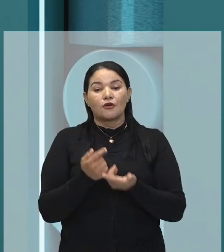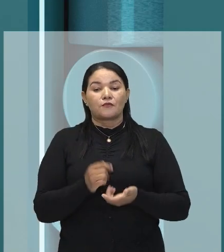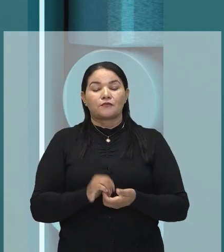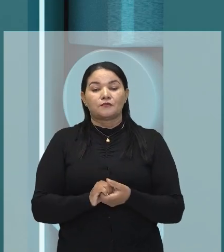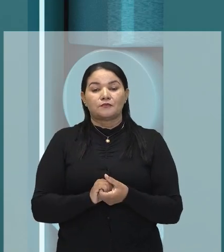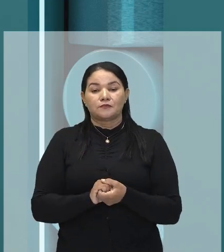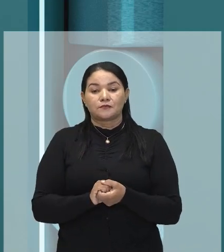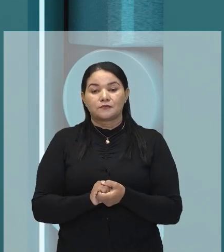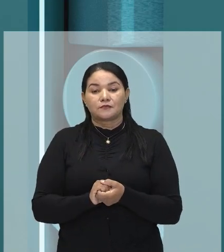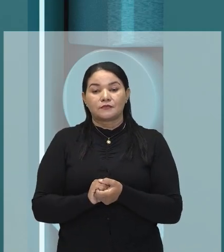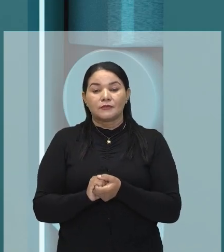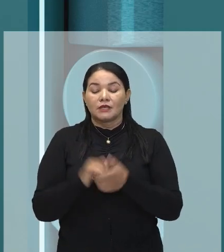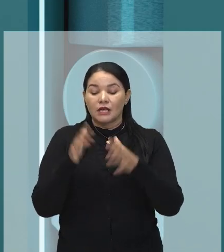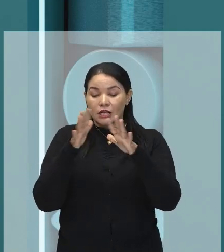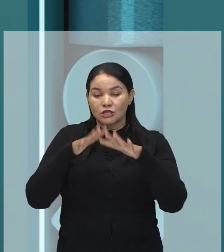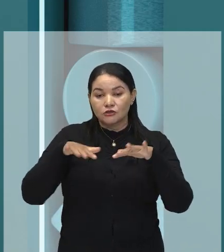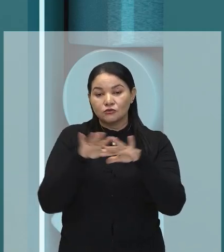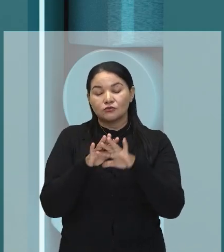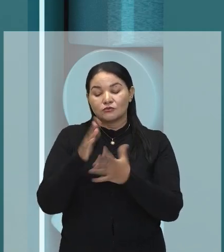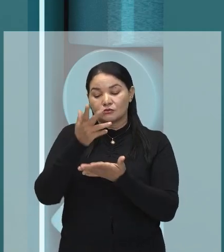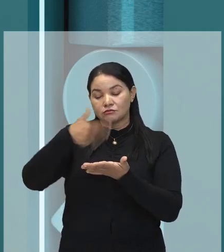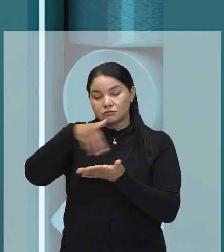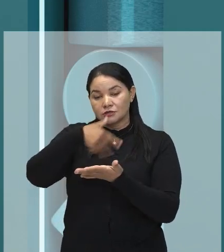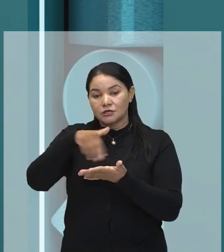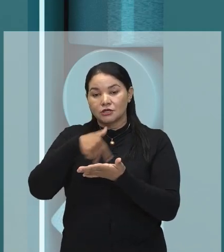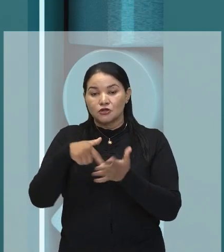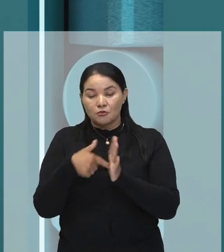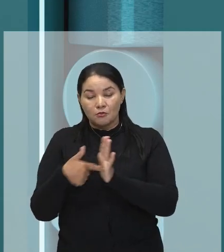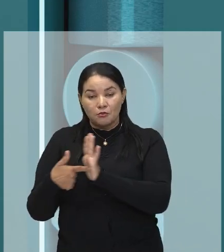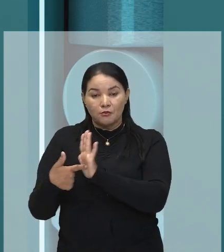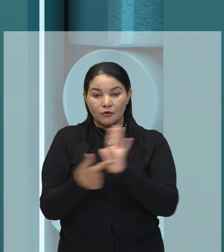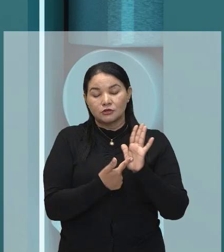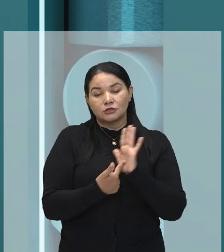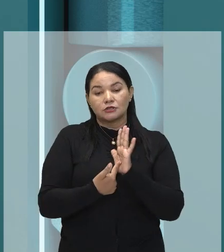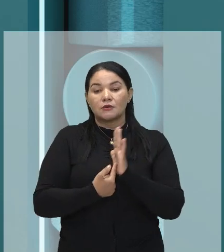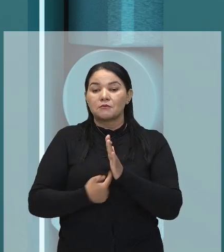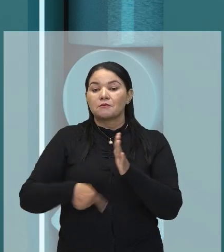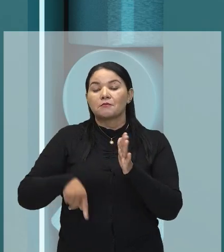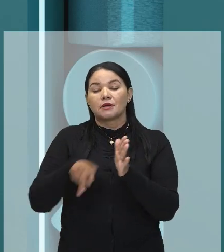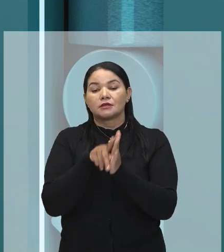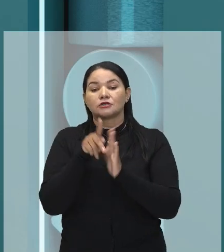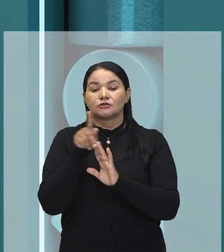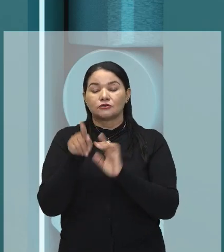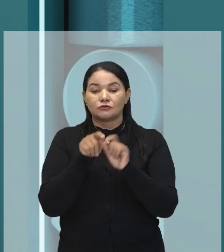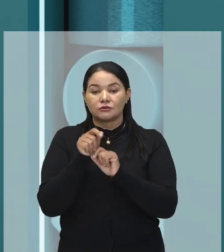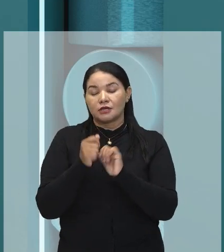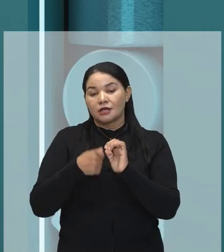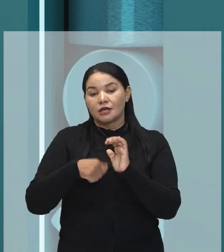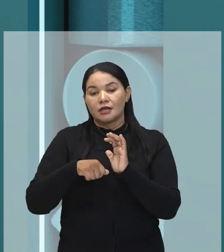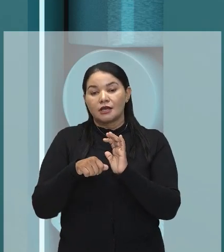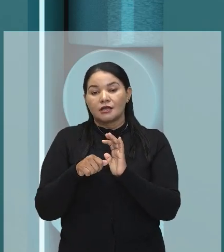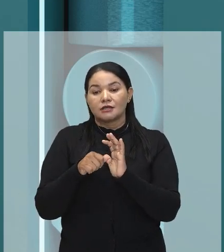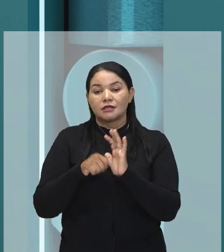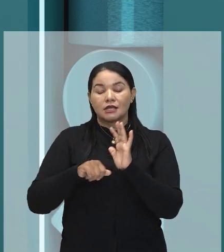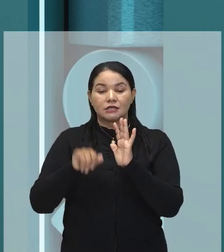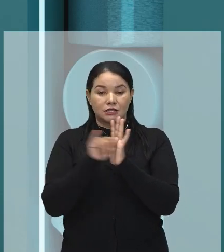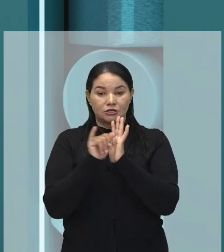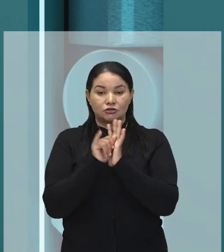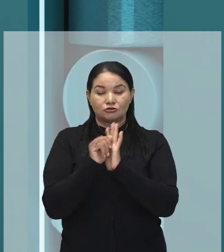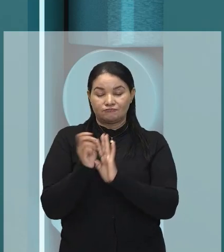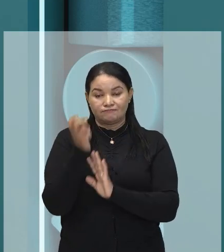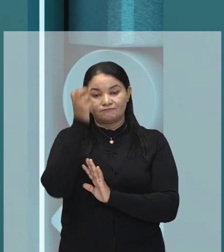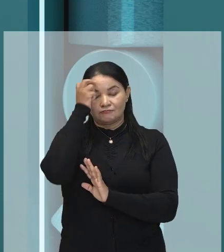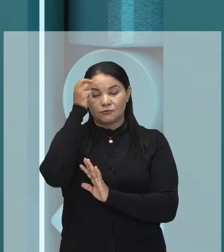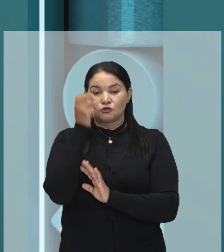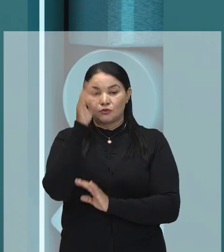geração. E todas essas danças que nós mostramos faz parte da identidade cultural do nosso